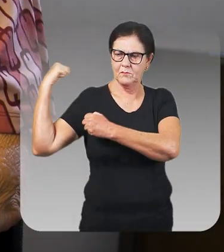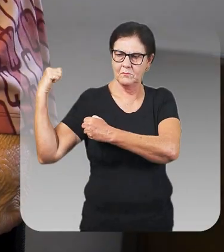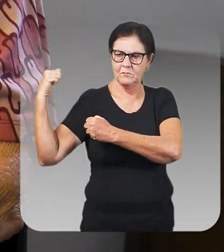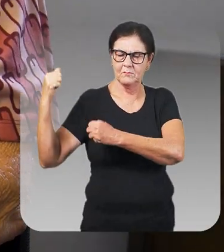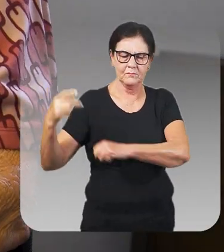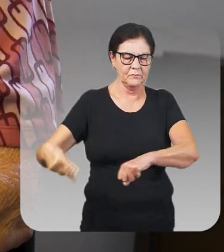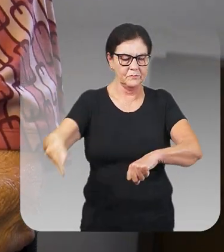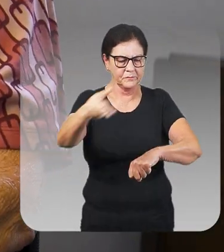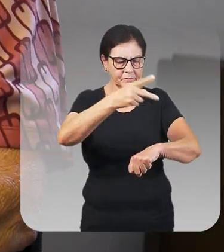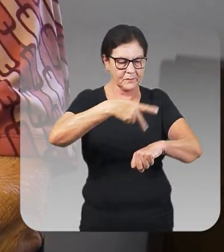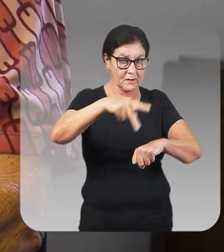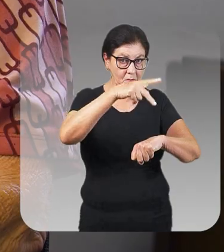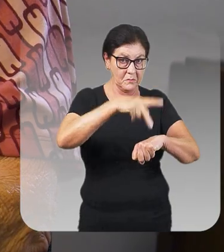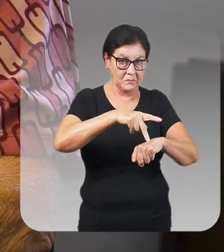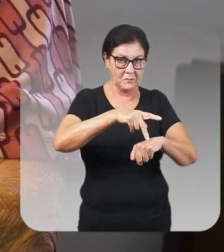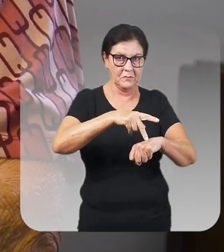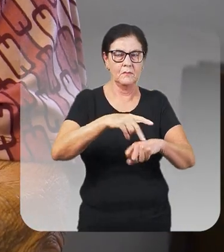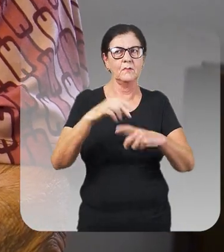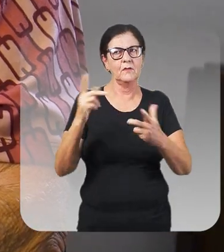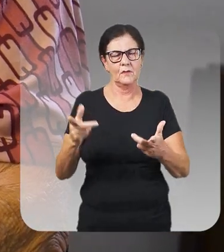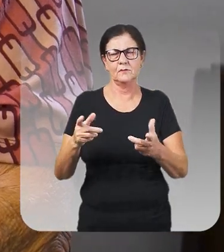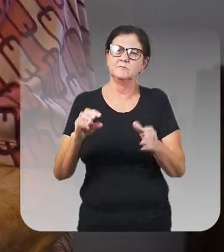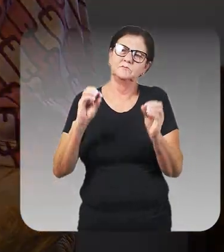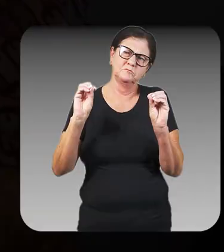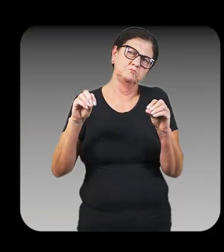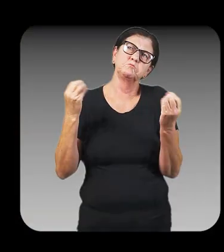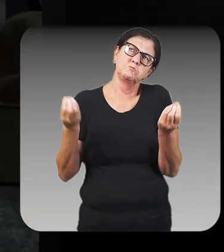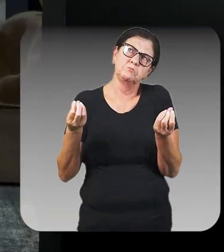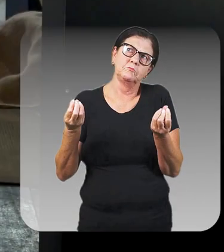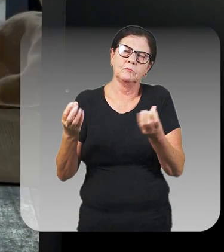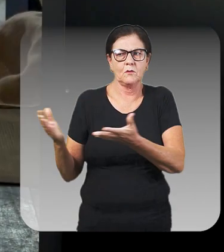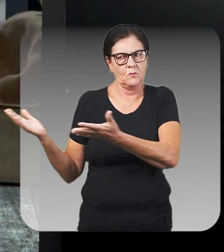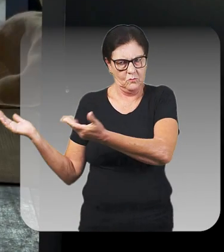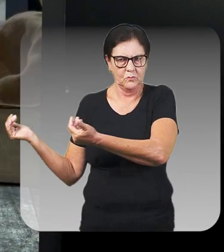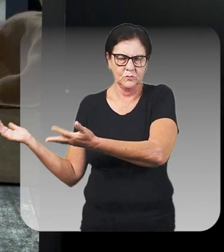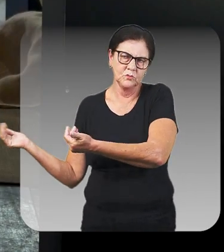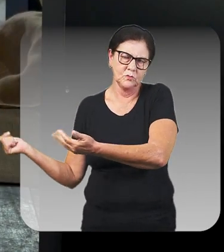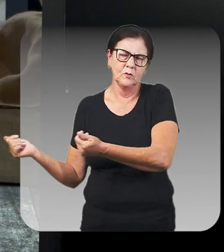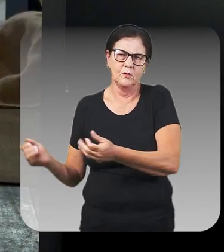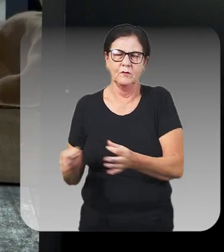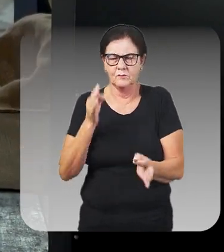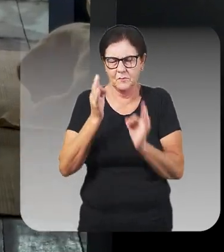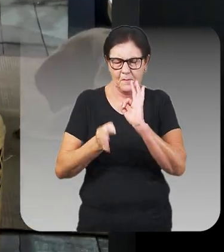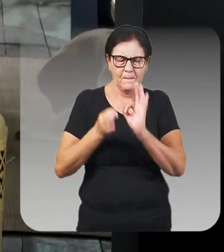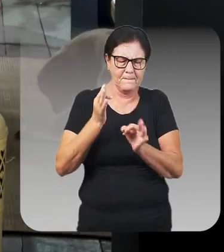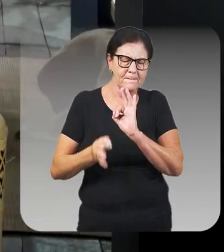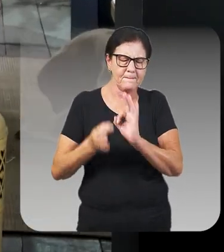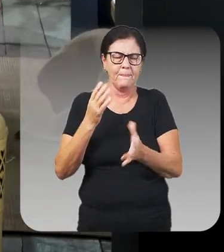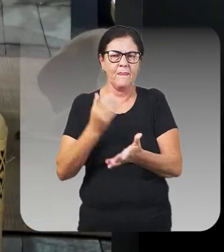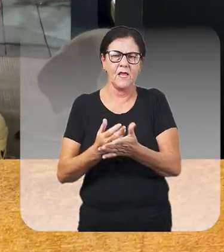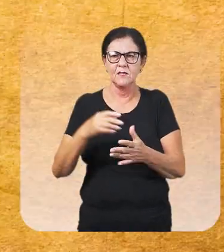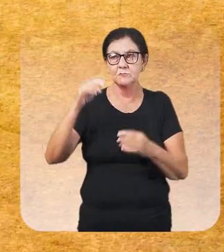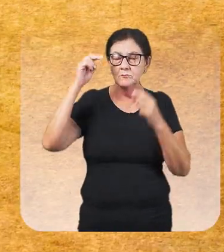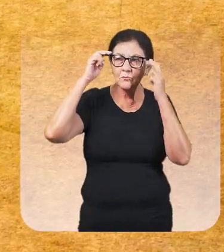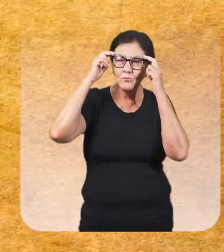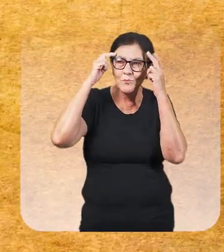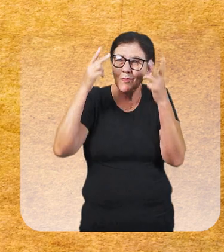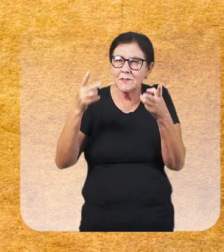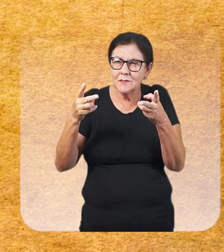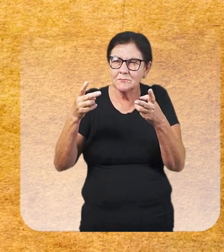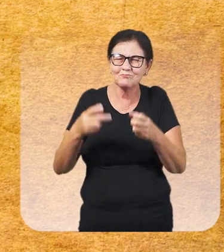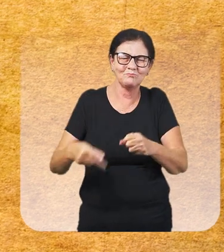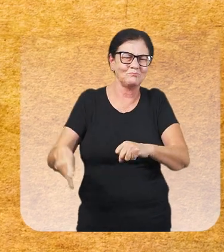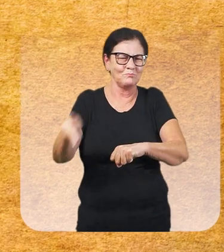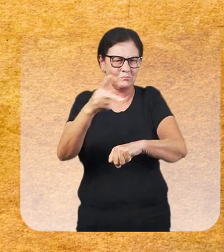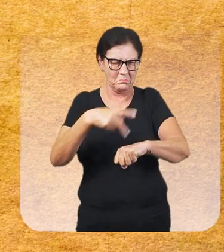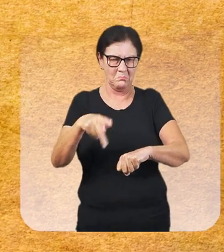Ele era, como todo jovem, ele era idealista. O que mais me chamou a atenção foi o patriotismo, a